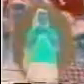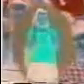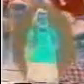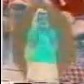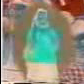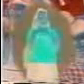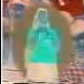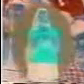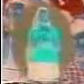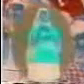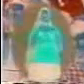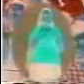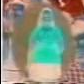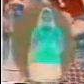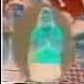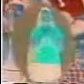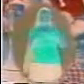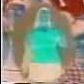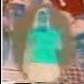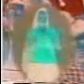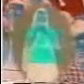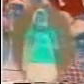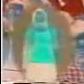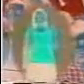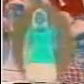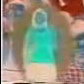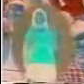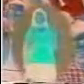aquele fubá com limão para tirar aquele.